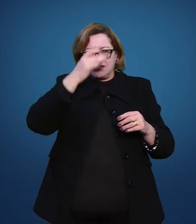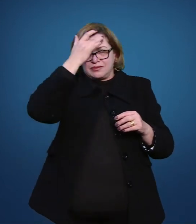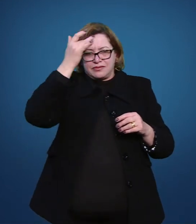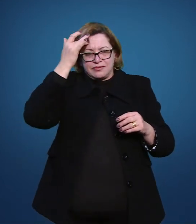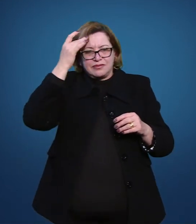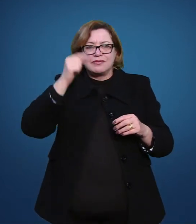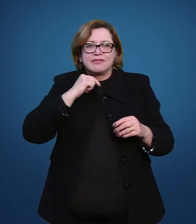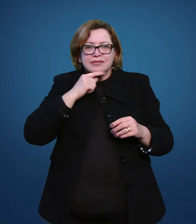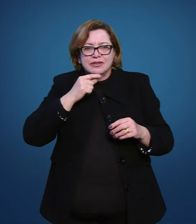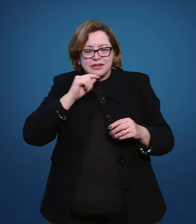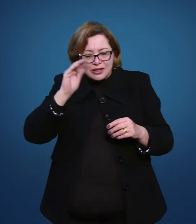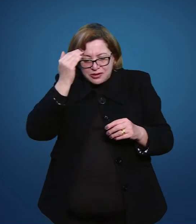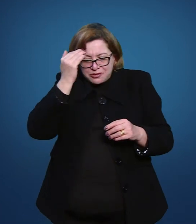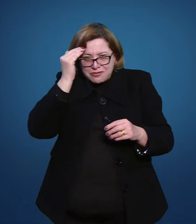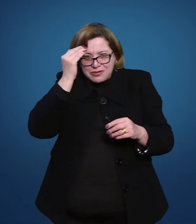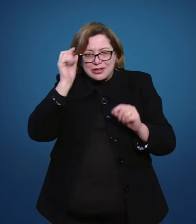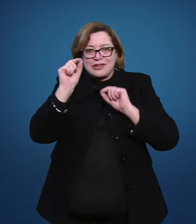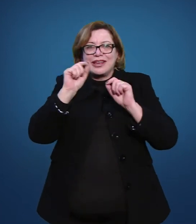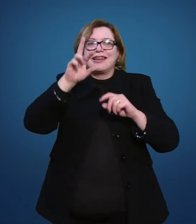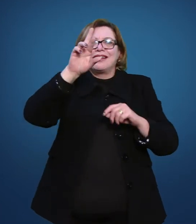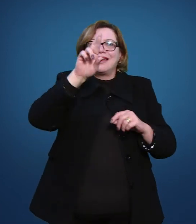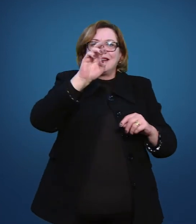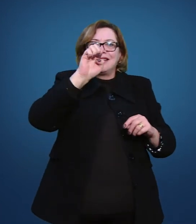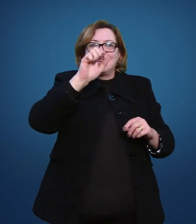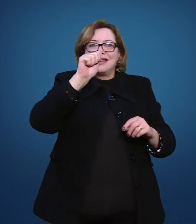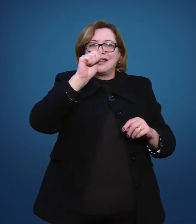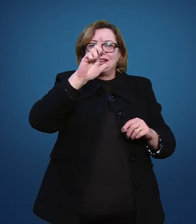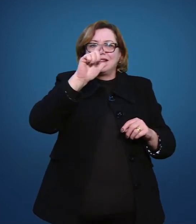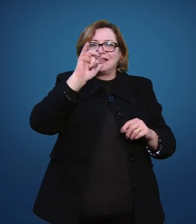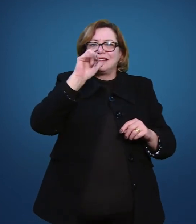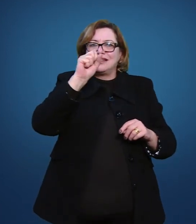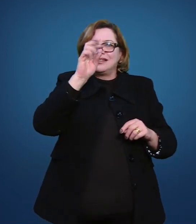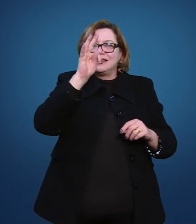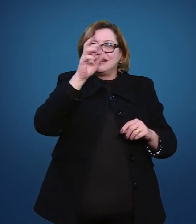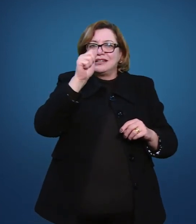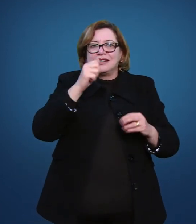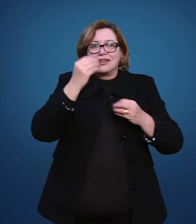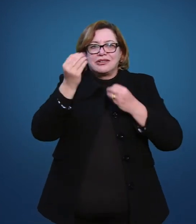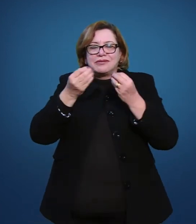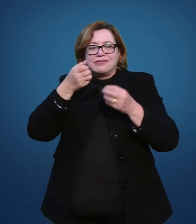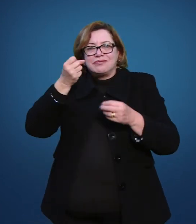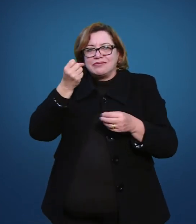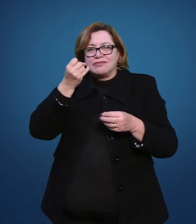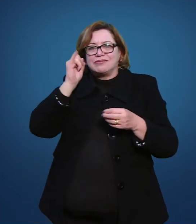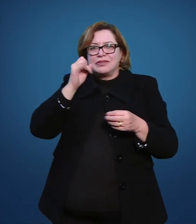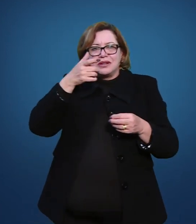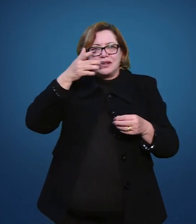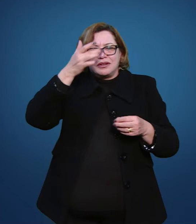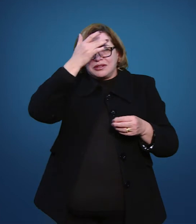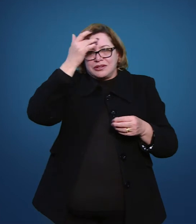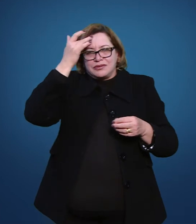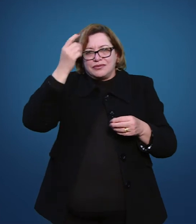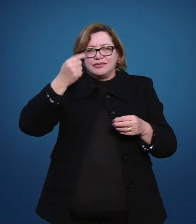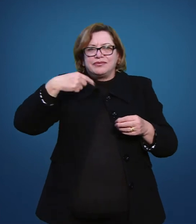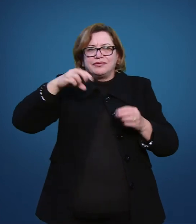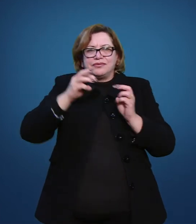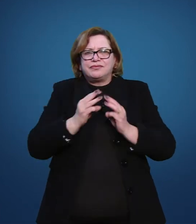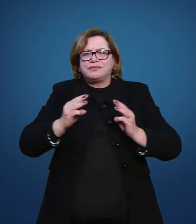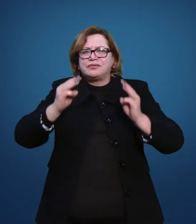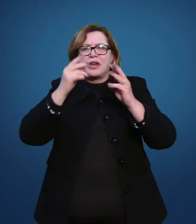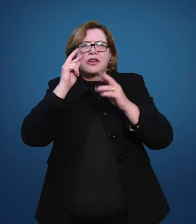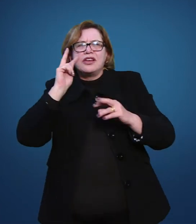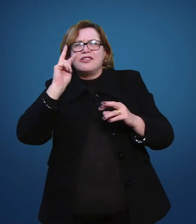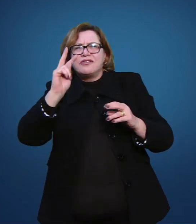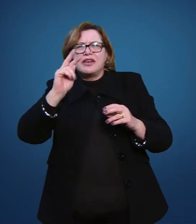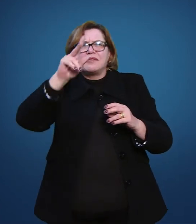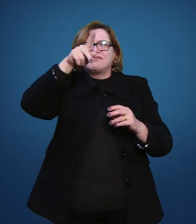de arte visual realista, consagrada, como a Mona Lisa, por exemplo, quando esse espectador vai até um museu que tem um Picasso, vai